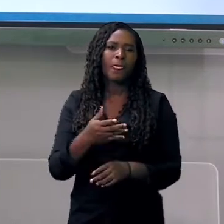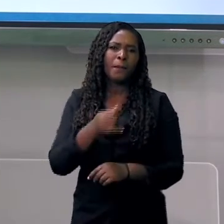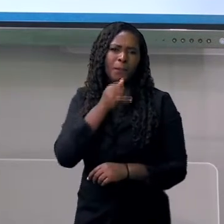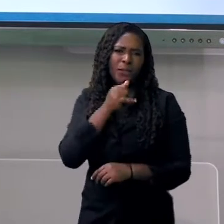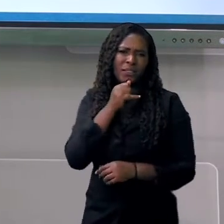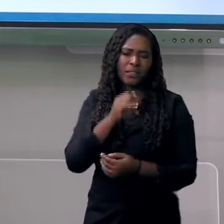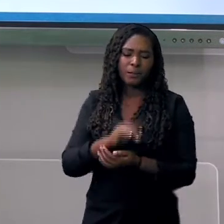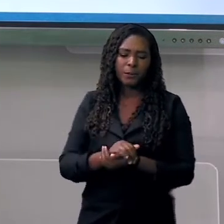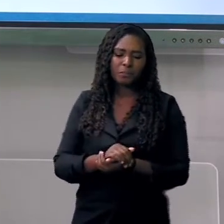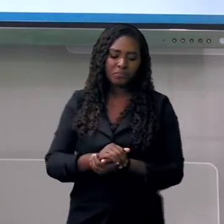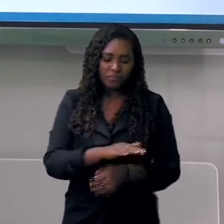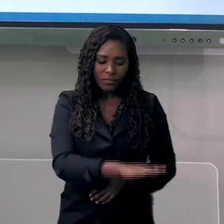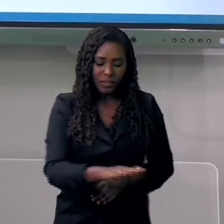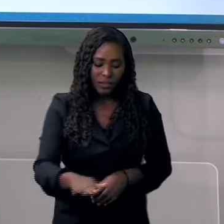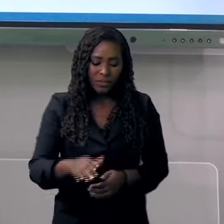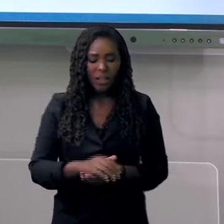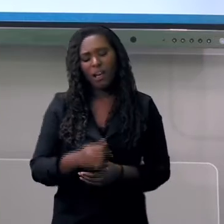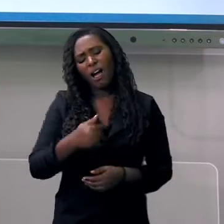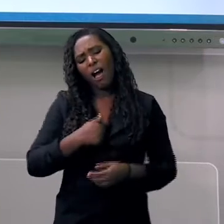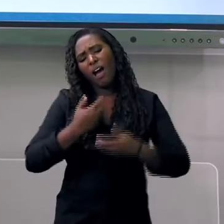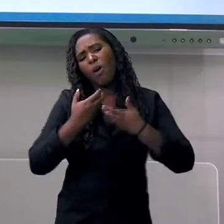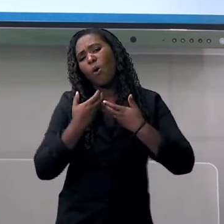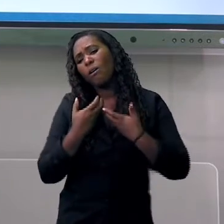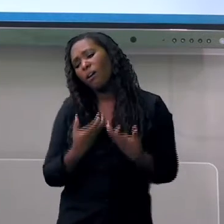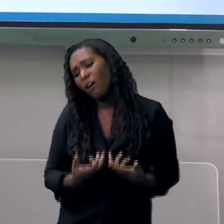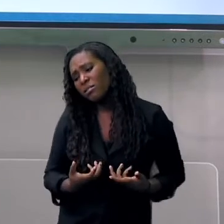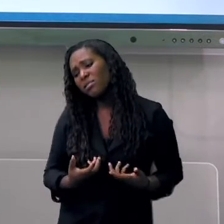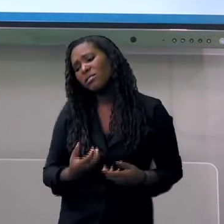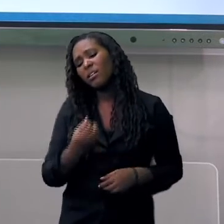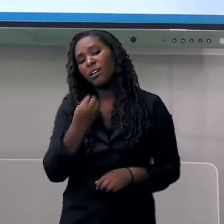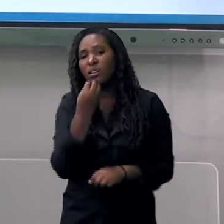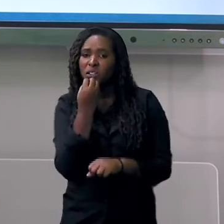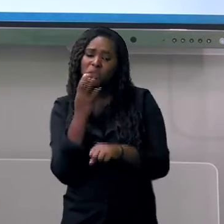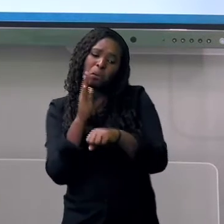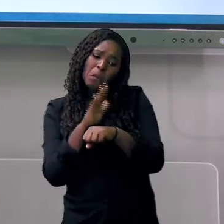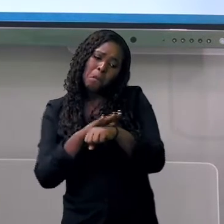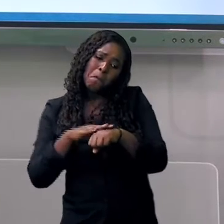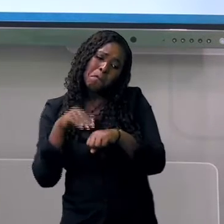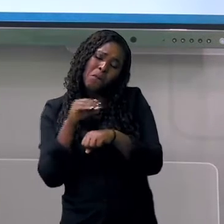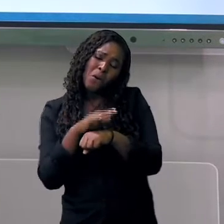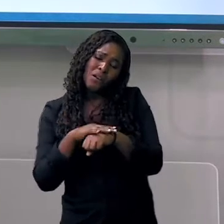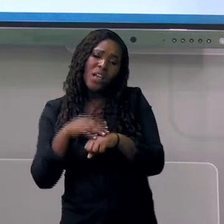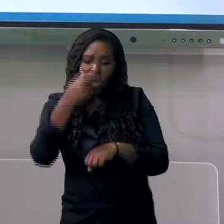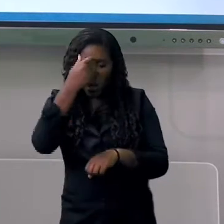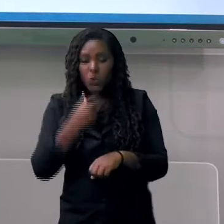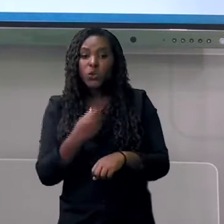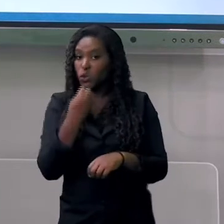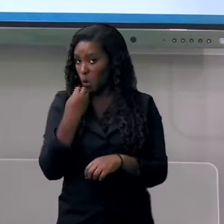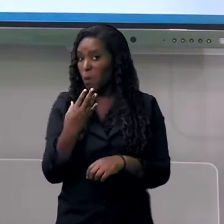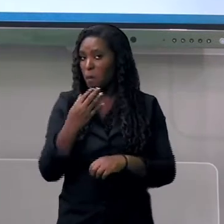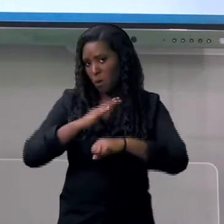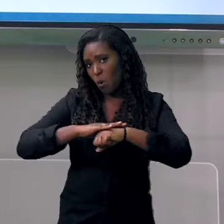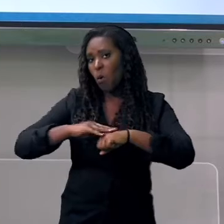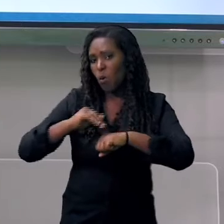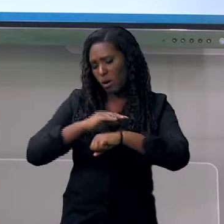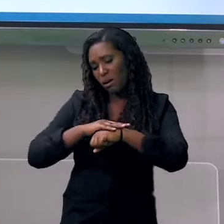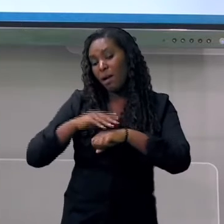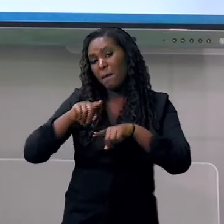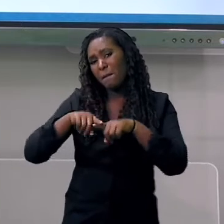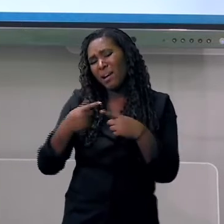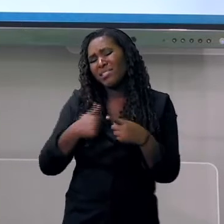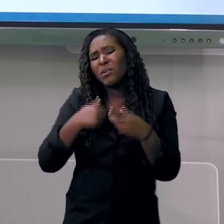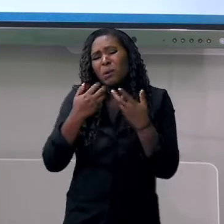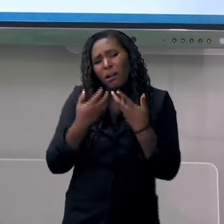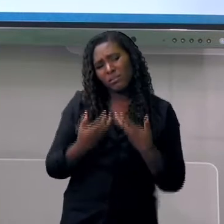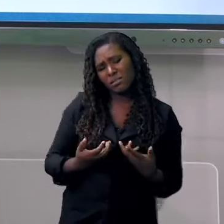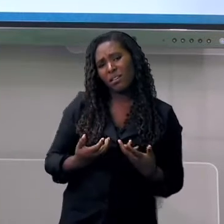sou. É porque alguém já criou o rótulo de boa menina para ela. Mas será que ela queria